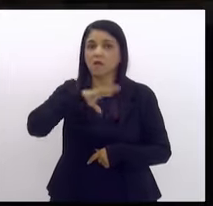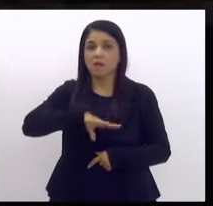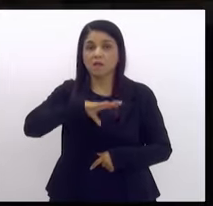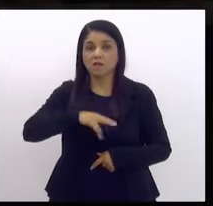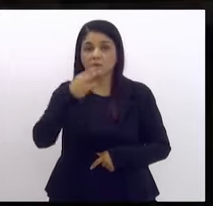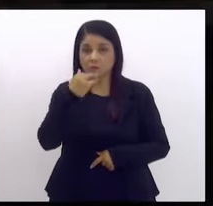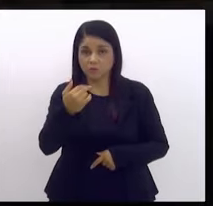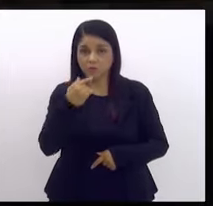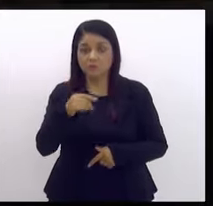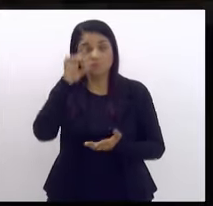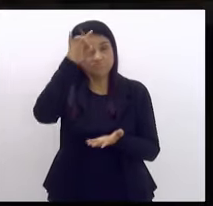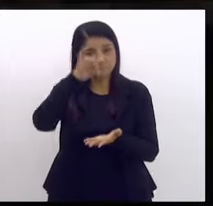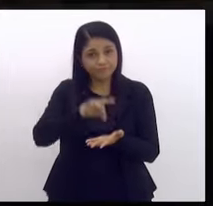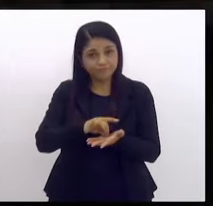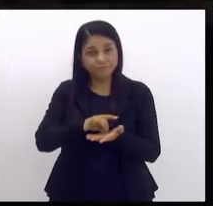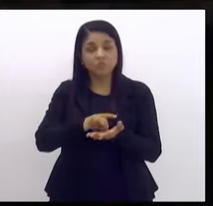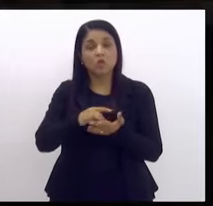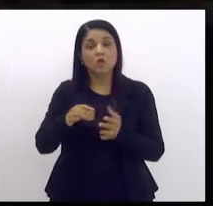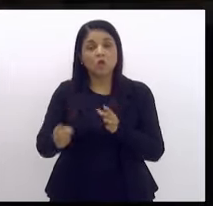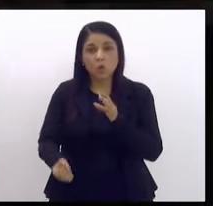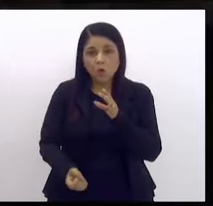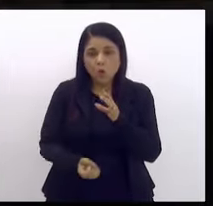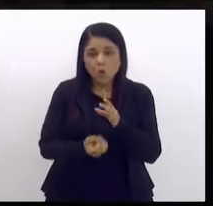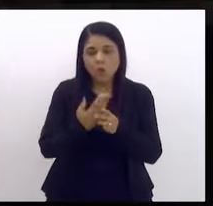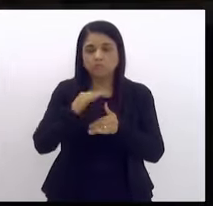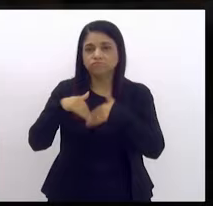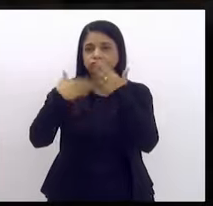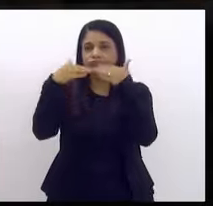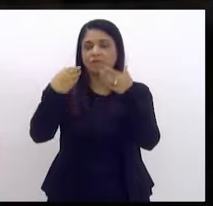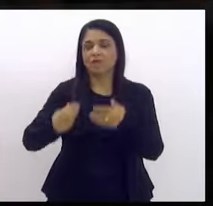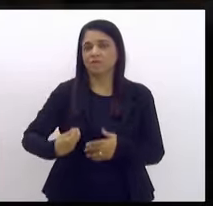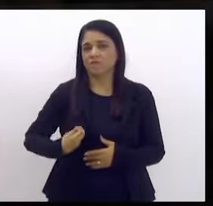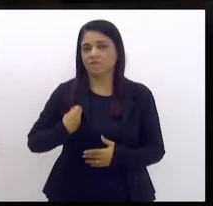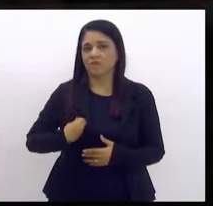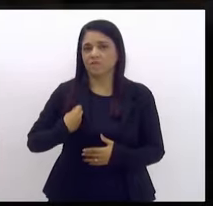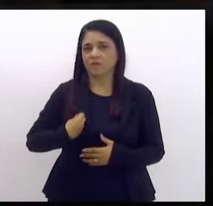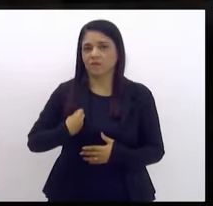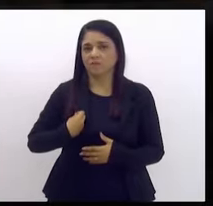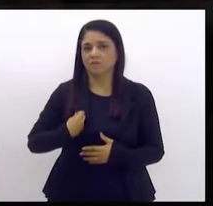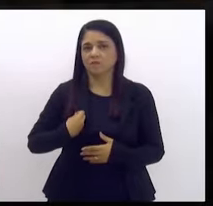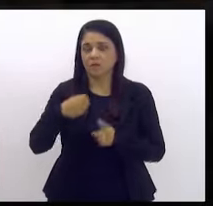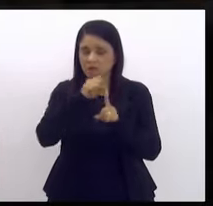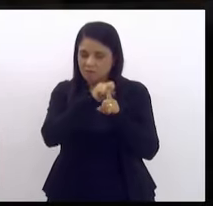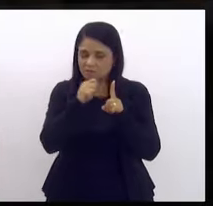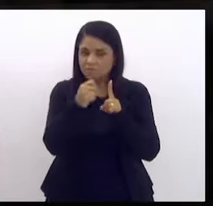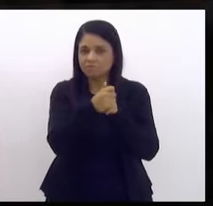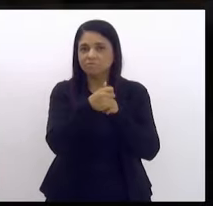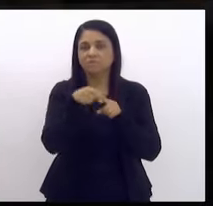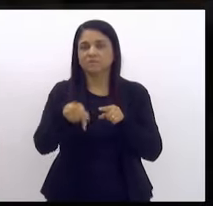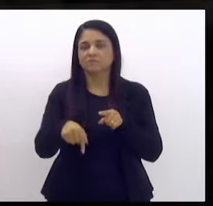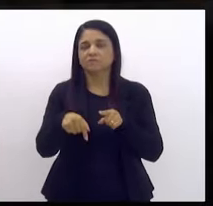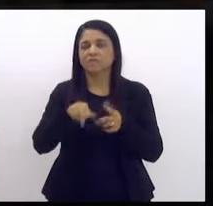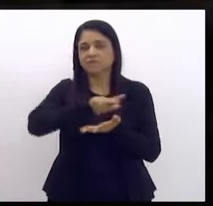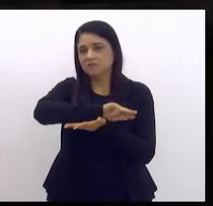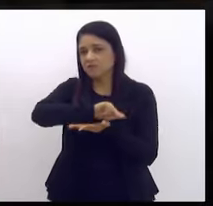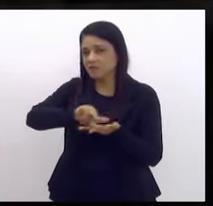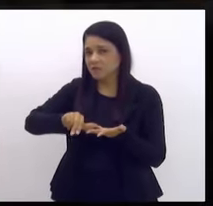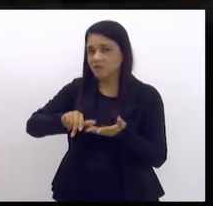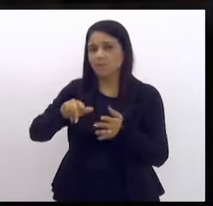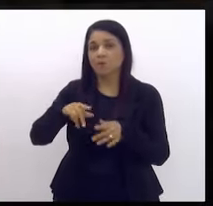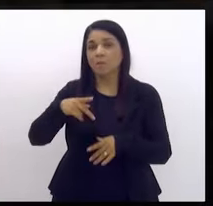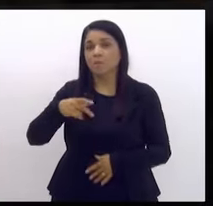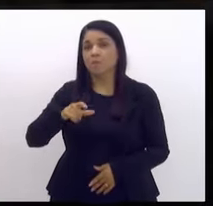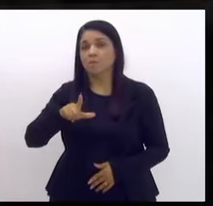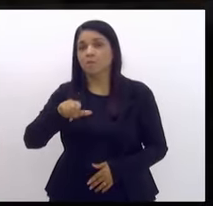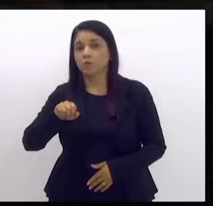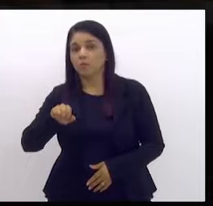é efetivamente construída e que é viva porque é reflexo de uma sociedade extremamente diversa, plural e